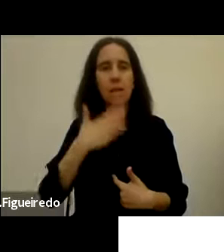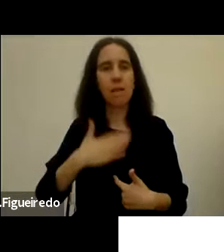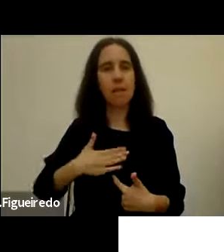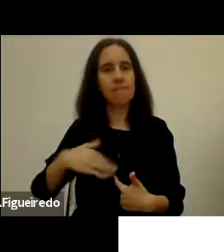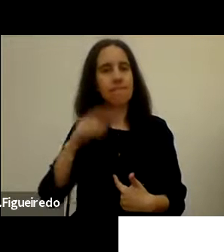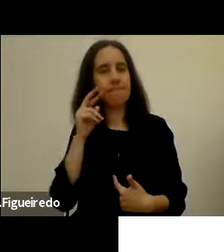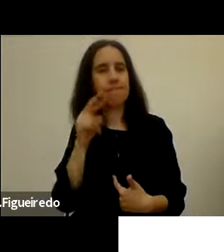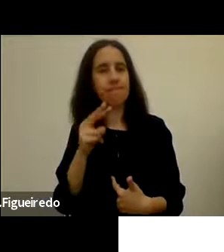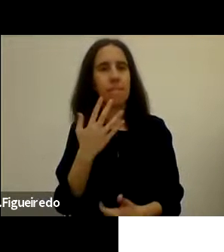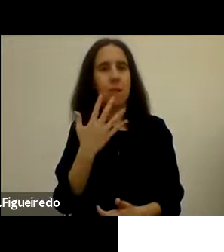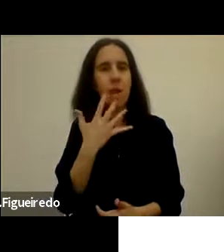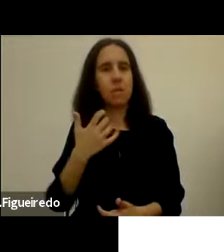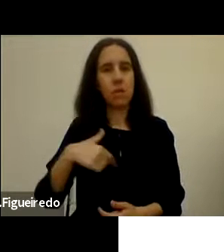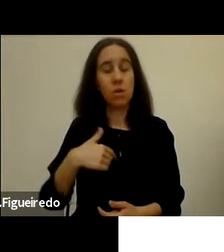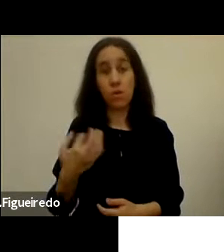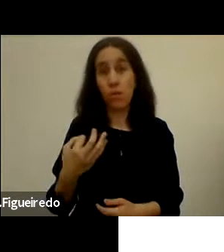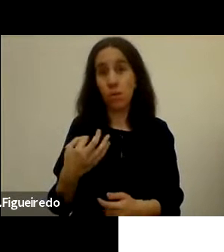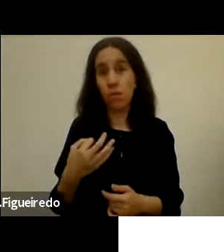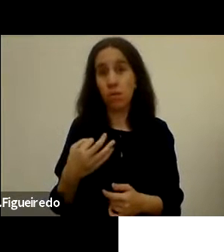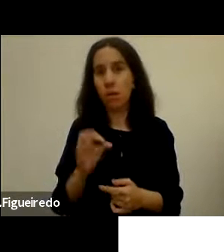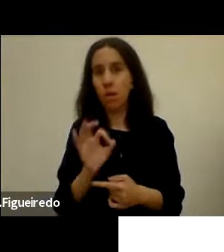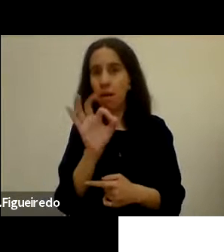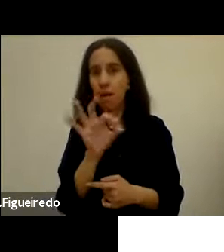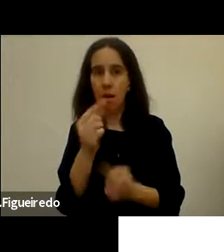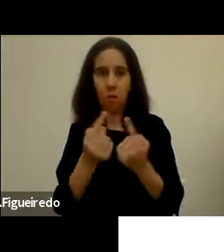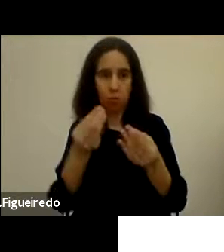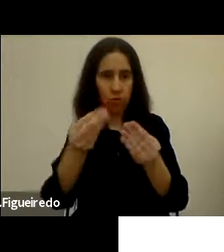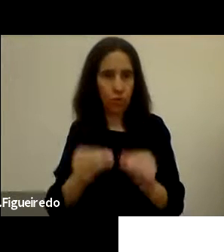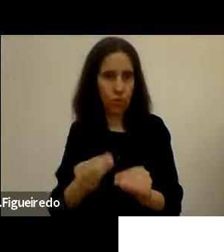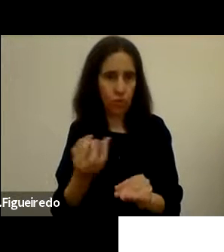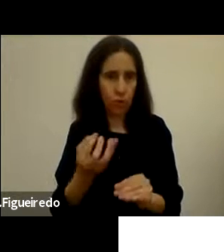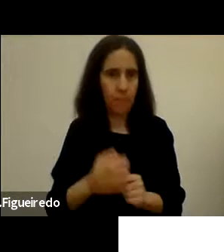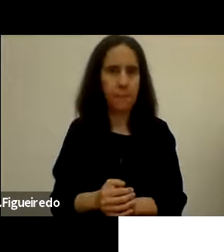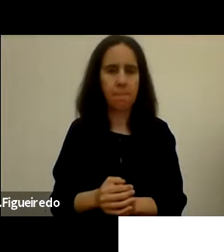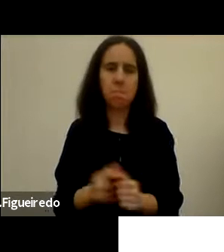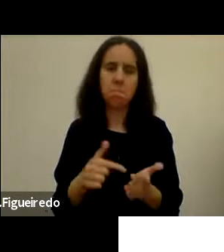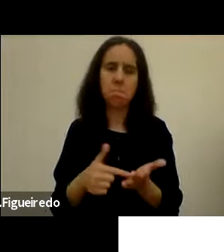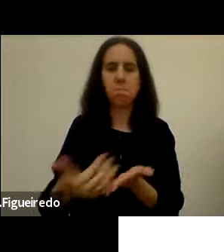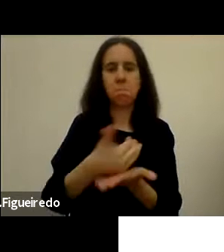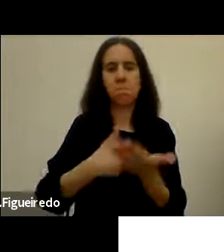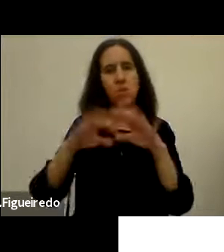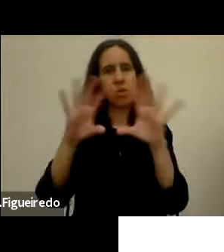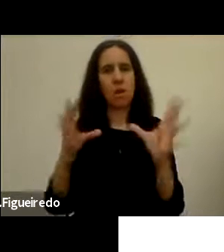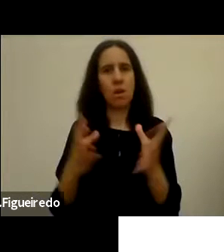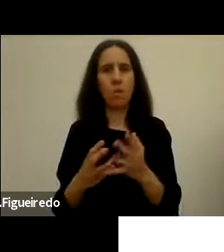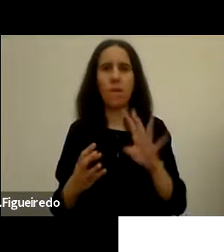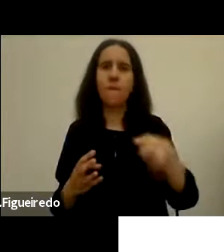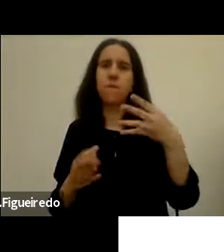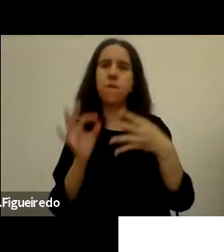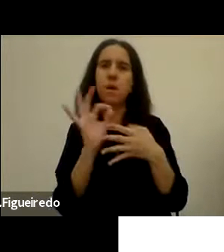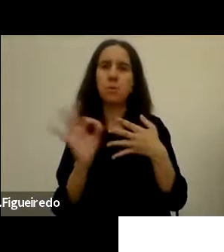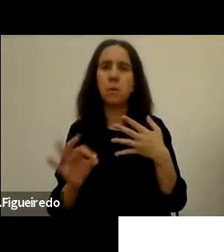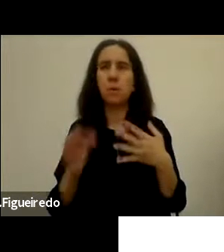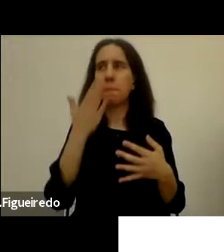a atenção e sobre o qual nós produzimos algumas sugestões. Identificávamos aqui genericamente 4 aspectos que nos